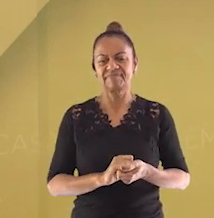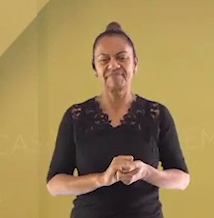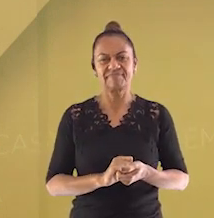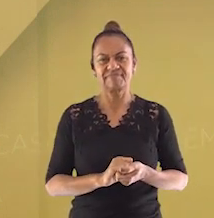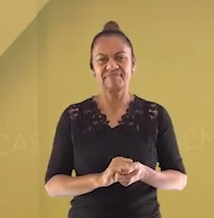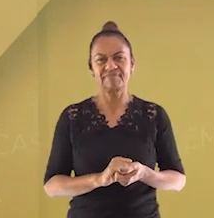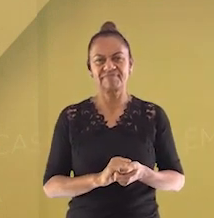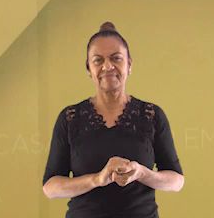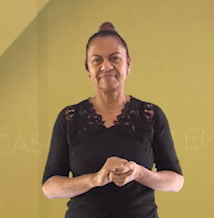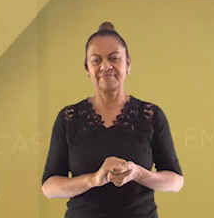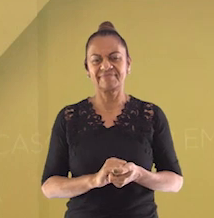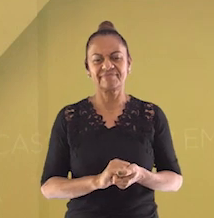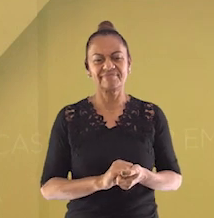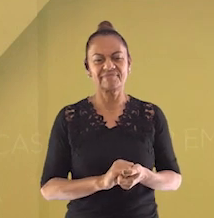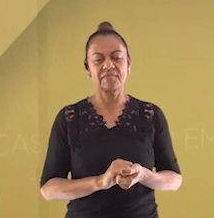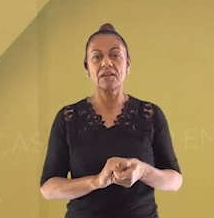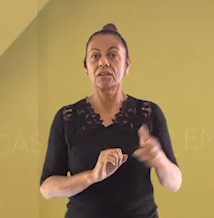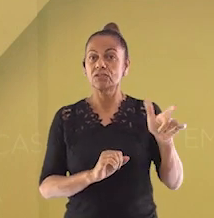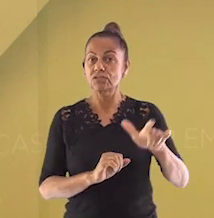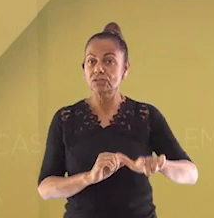adicionamos é dele